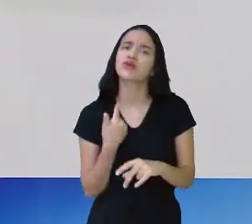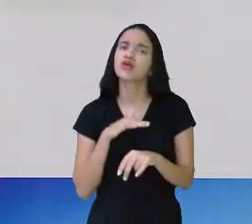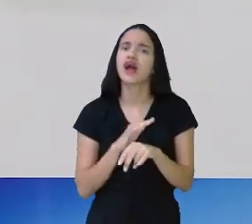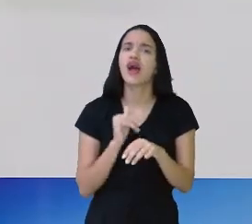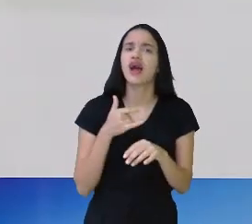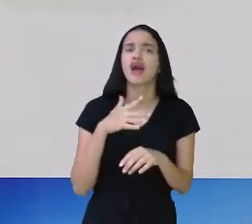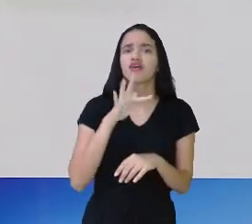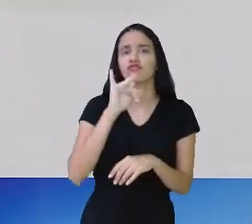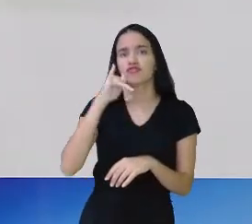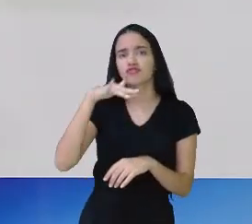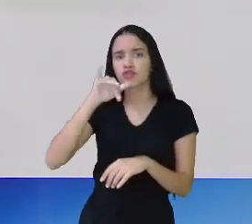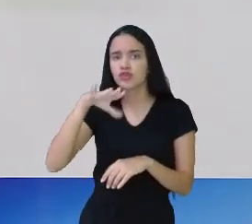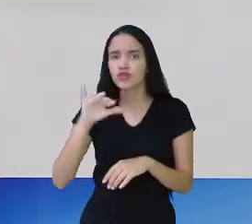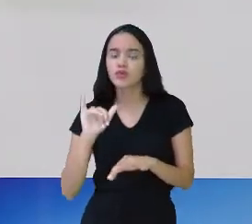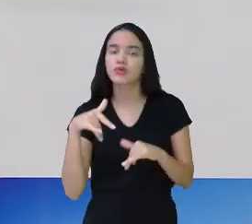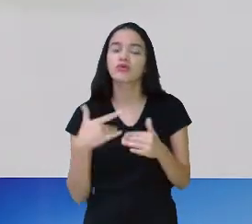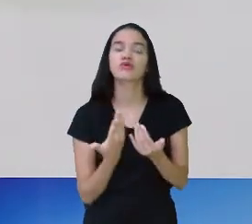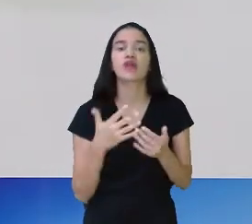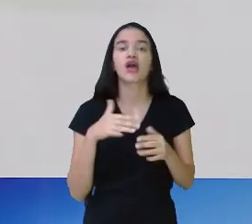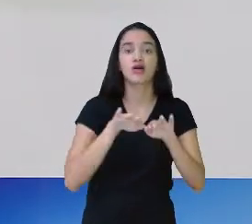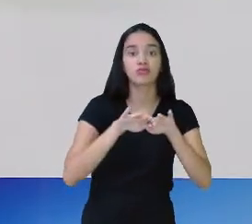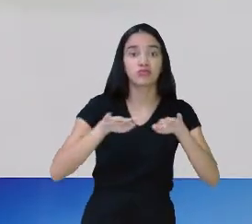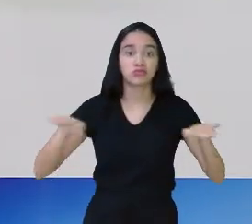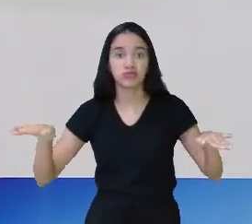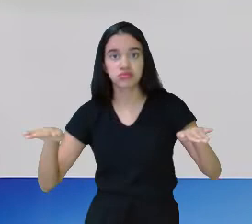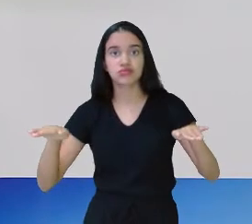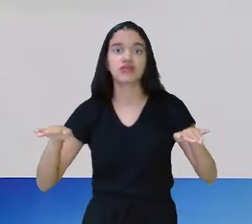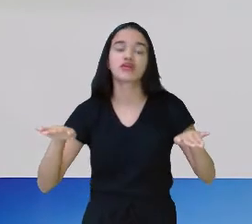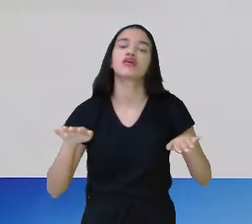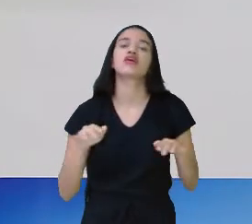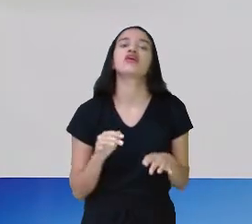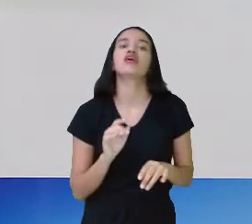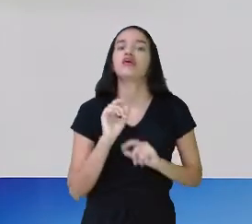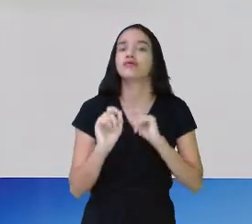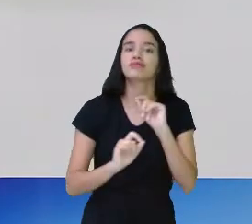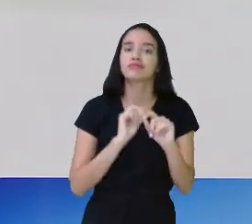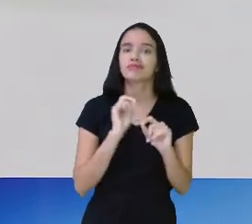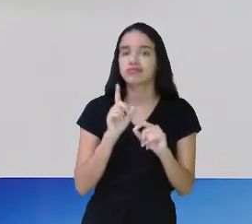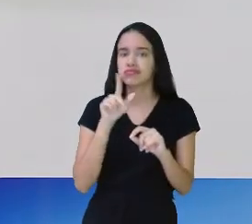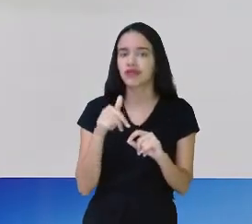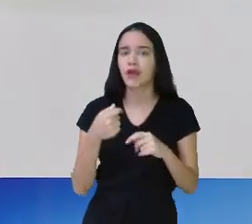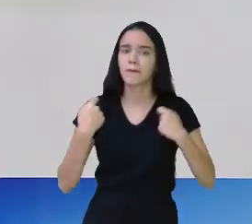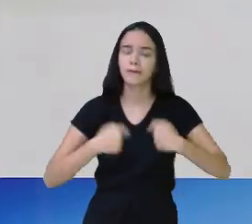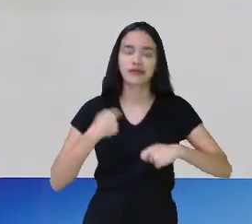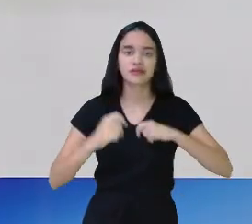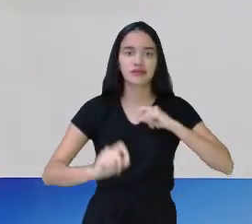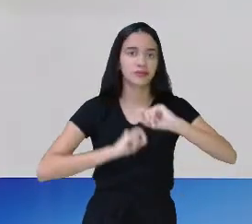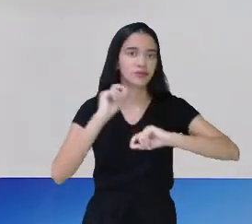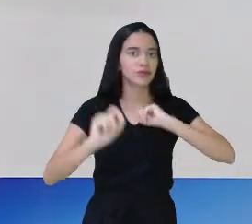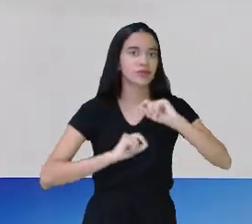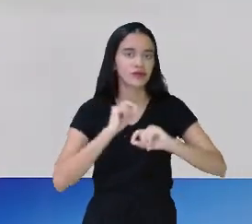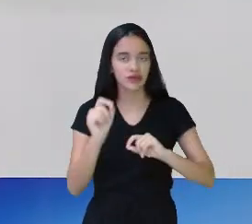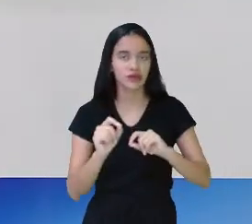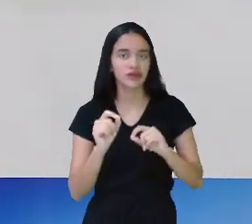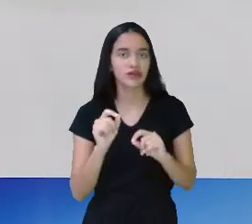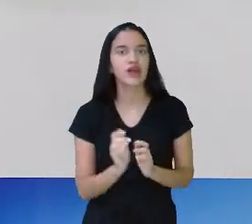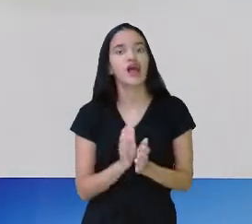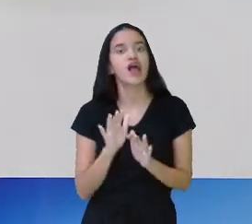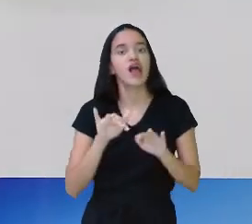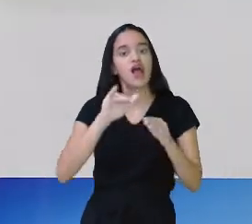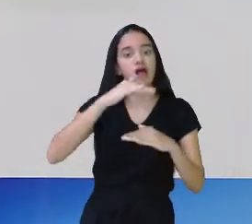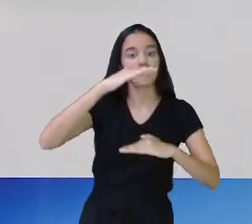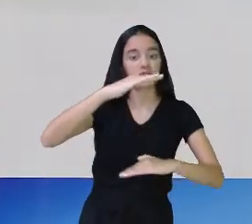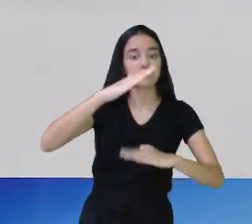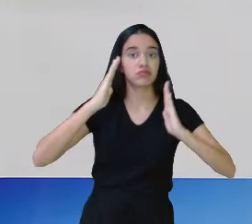a figura geométrica plana de quadrado, elas precisam ter lados